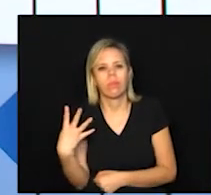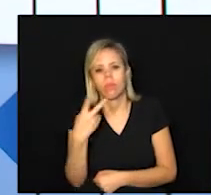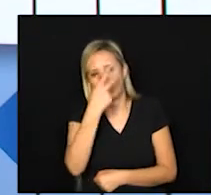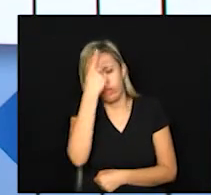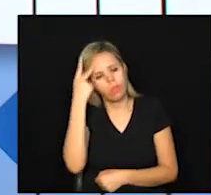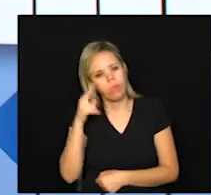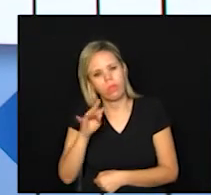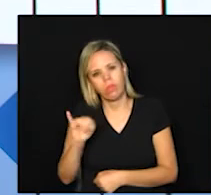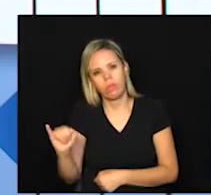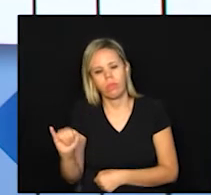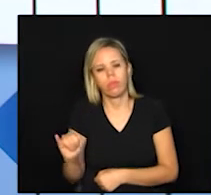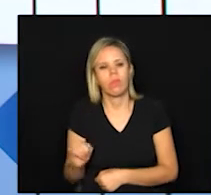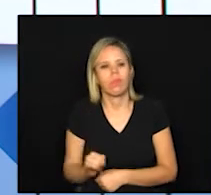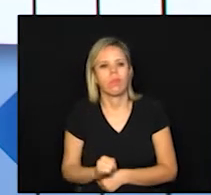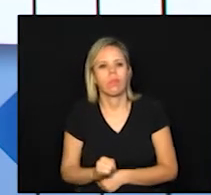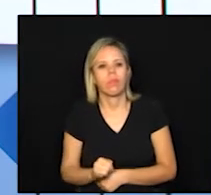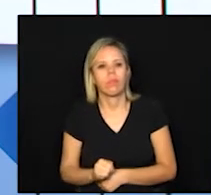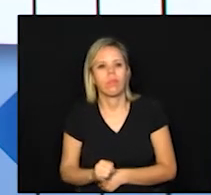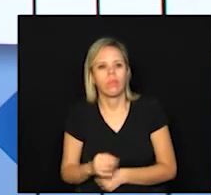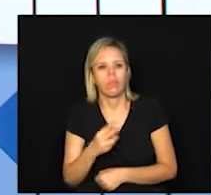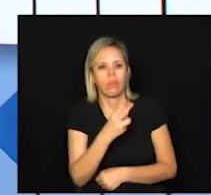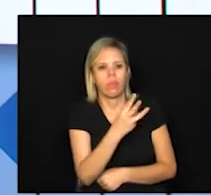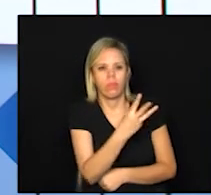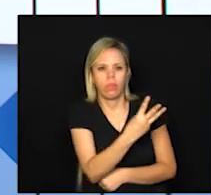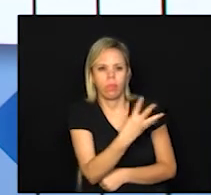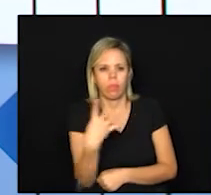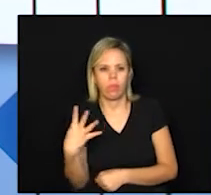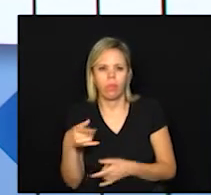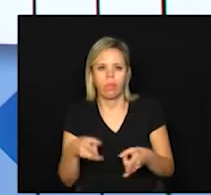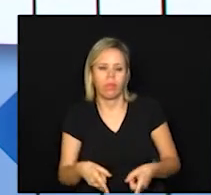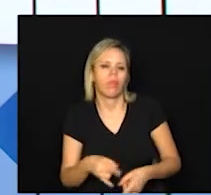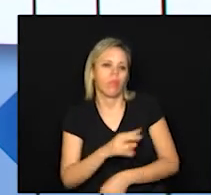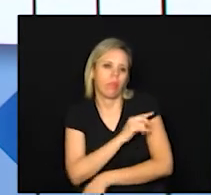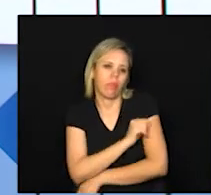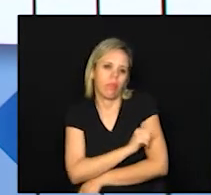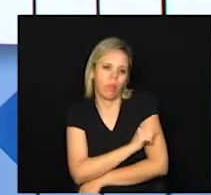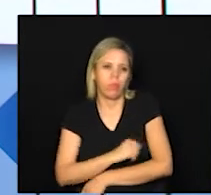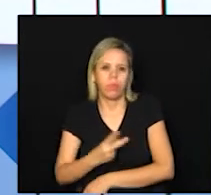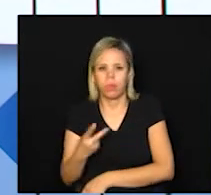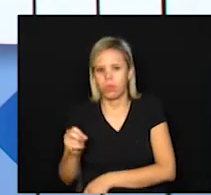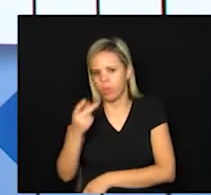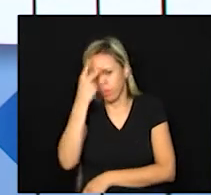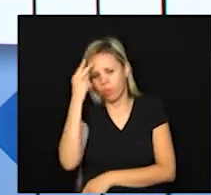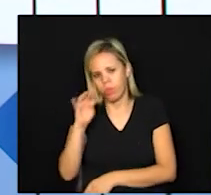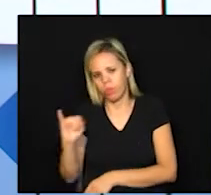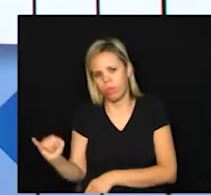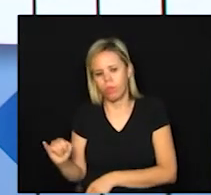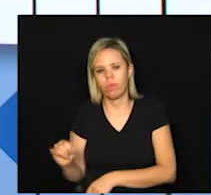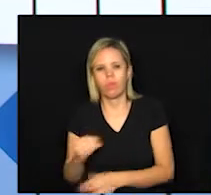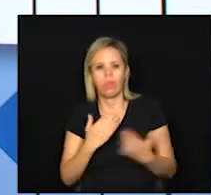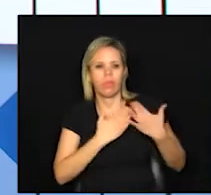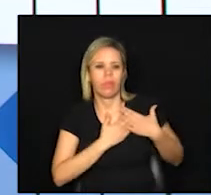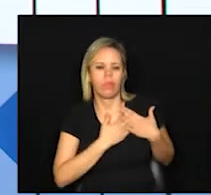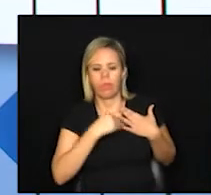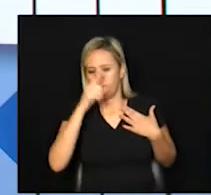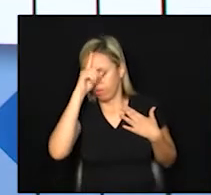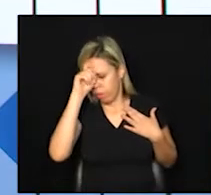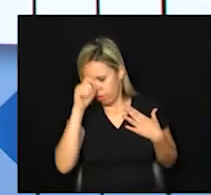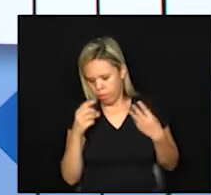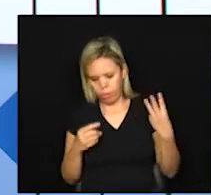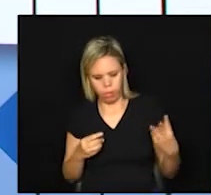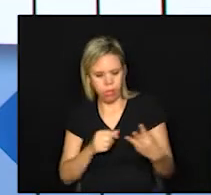pacientes na UTI e 34 na enfermaria, 20 pacientes na UTI na AME e também 3